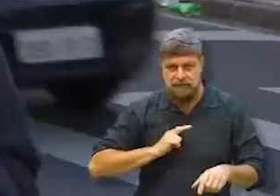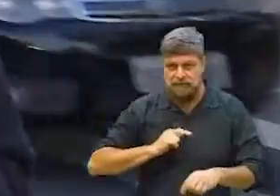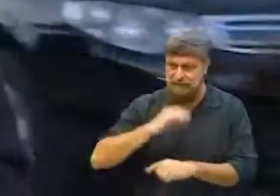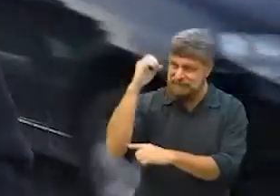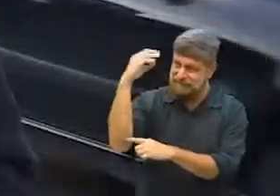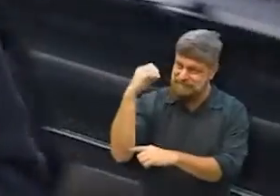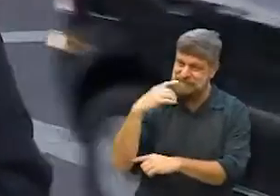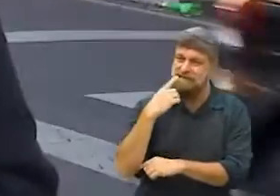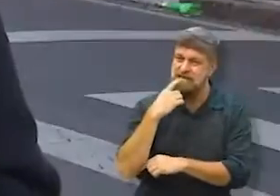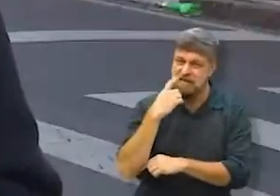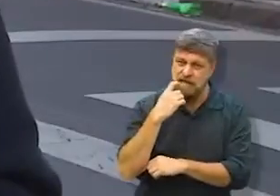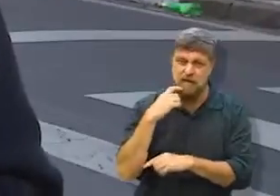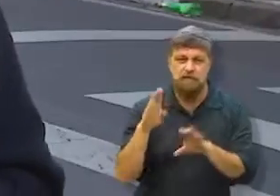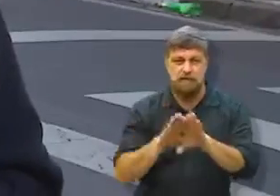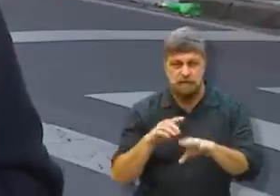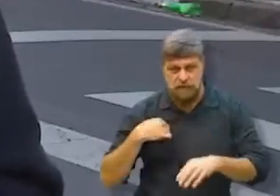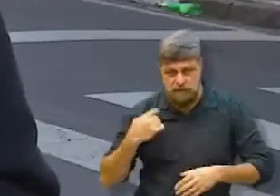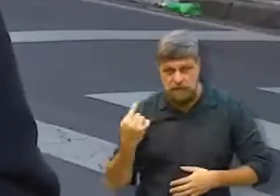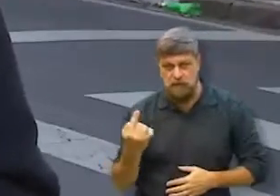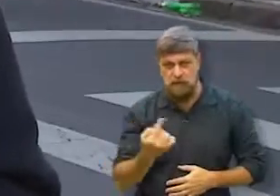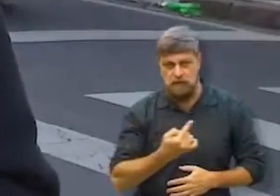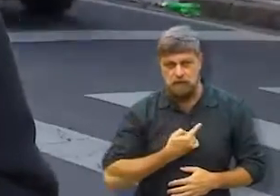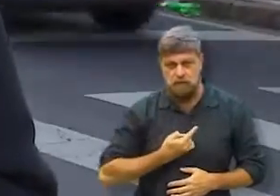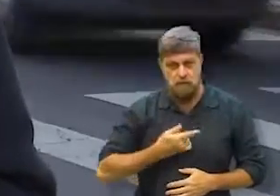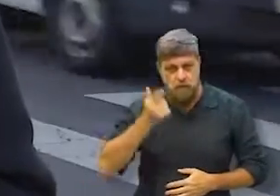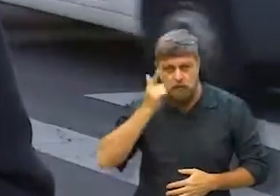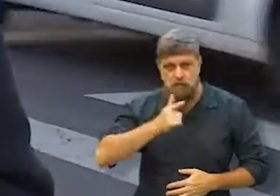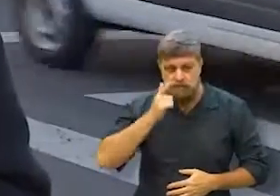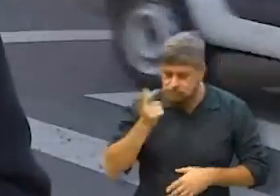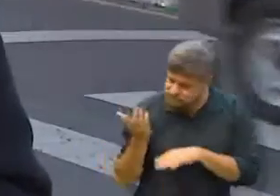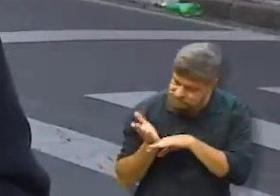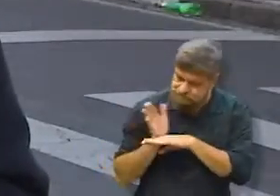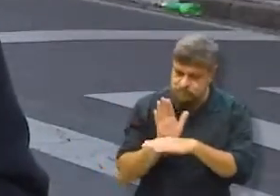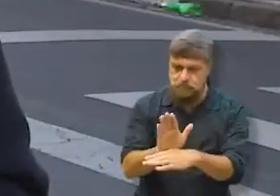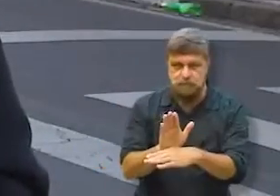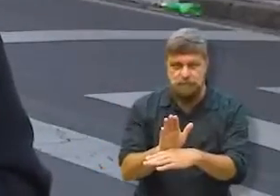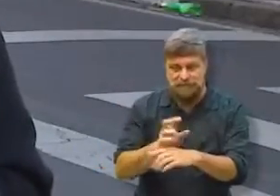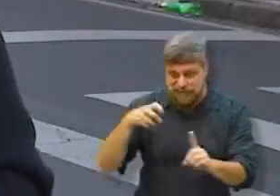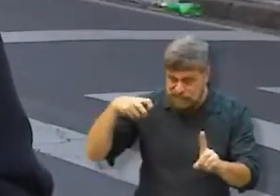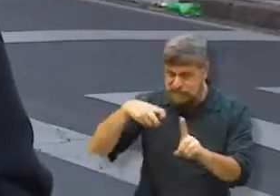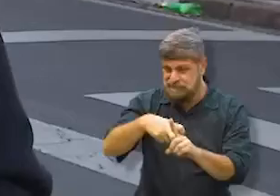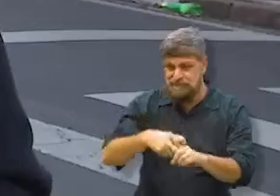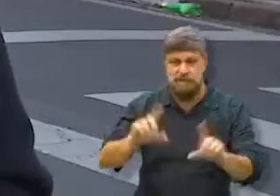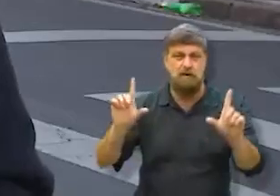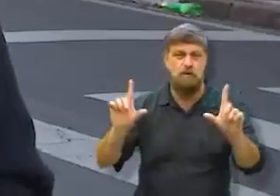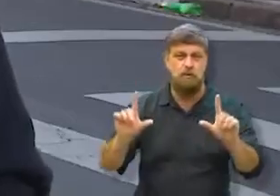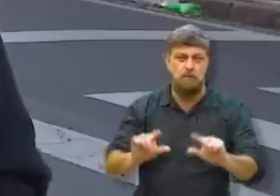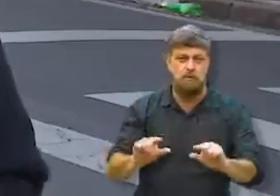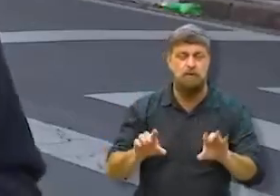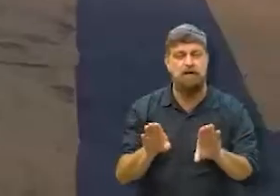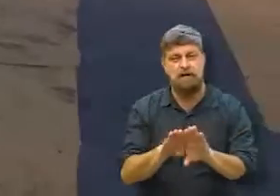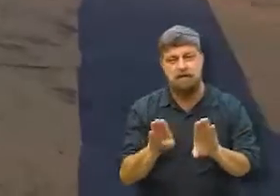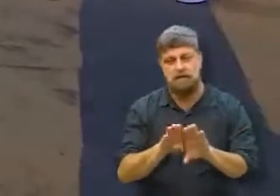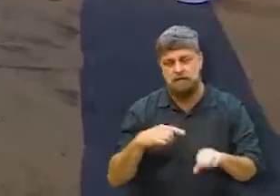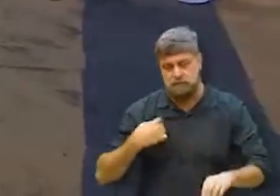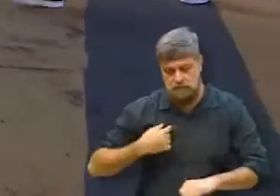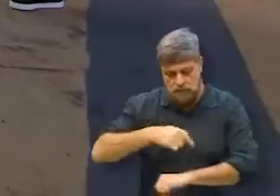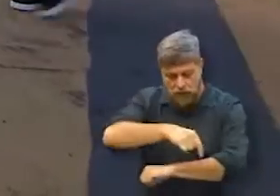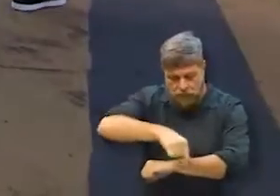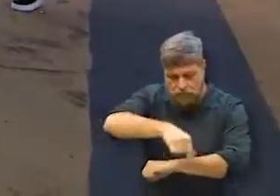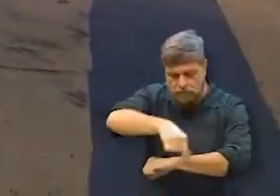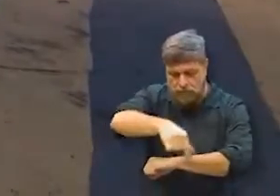sinalização com os semáforos que vai ter e vamos aí suprir essa demanda aí da questão de acidente e